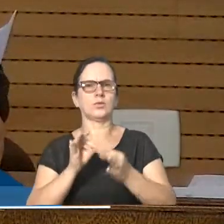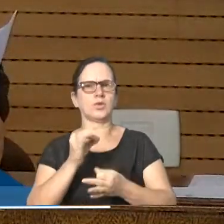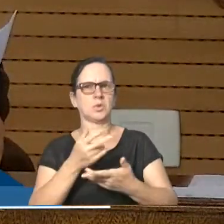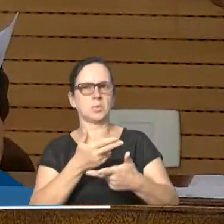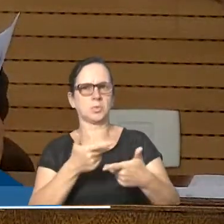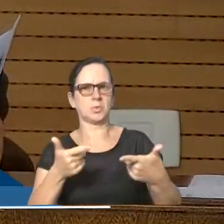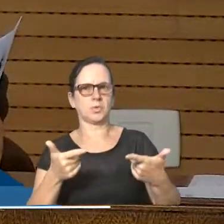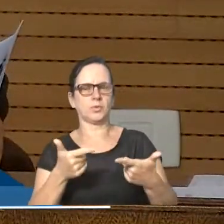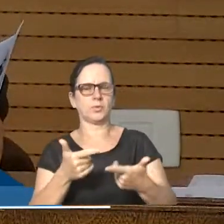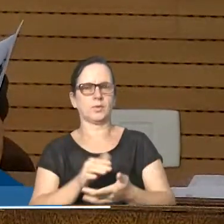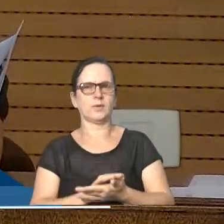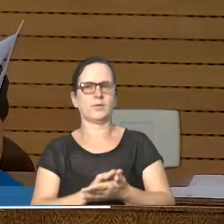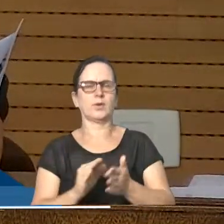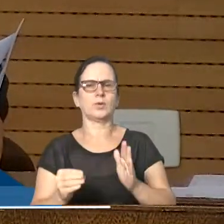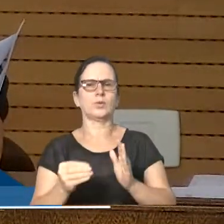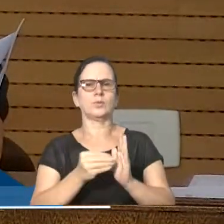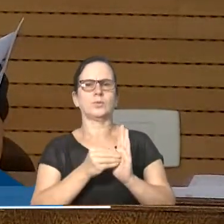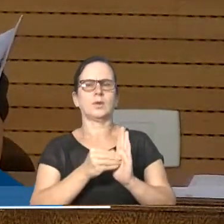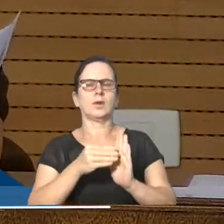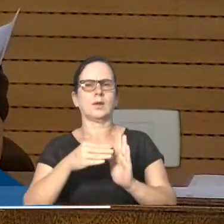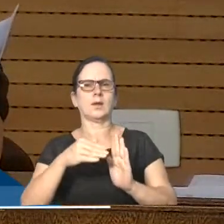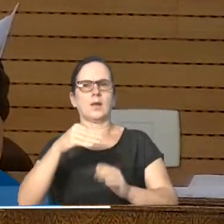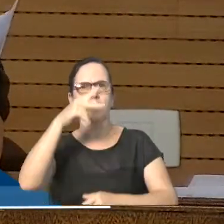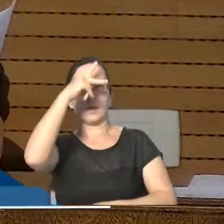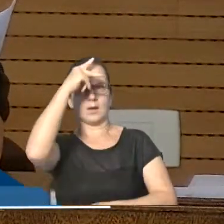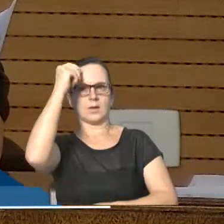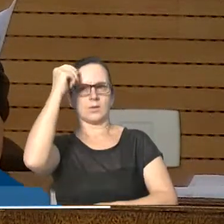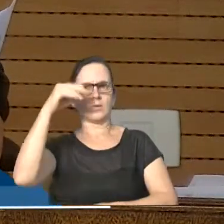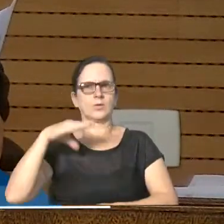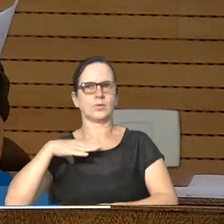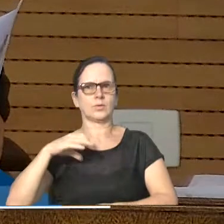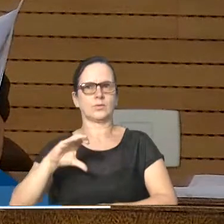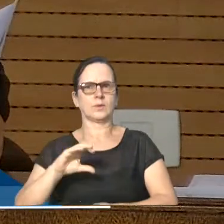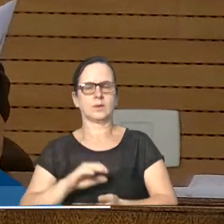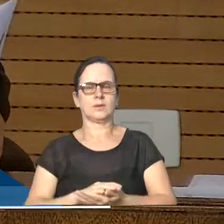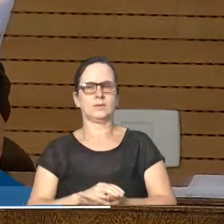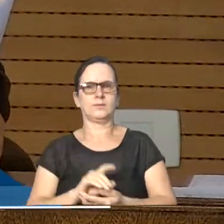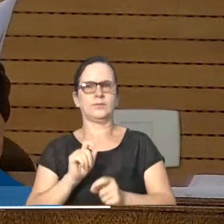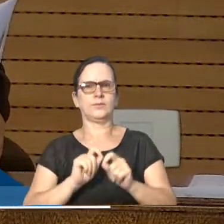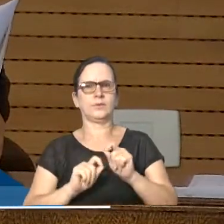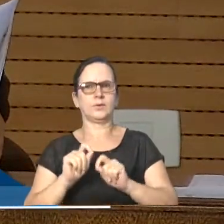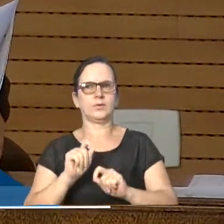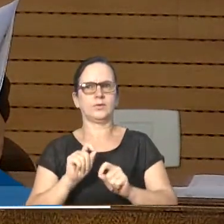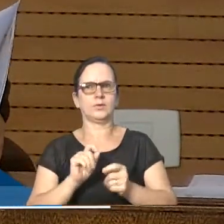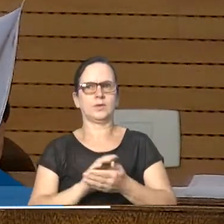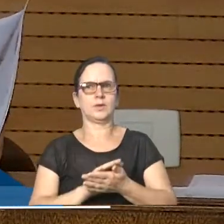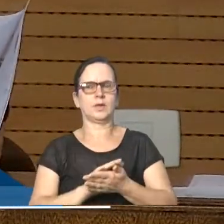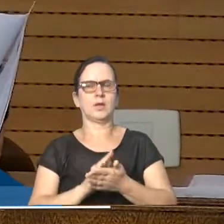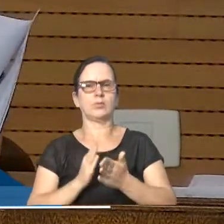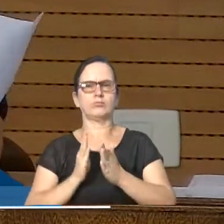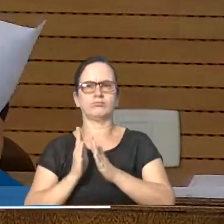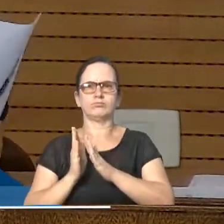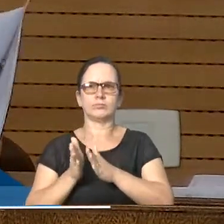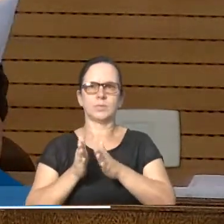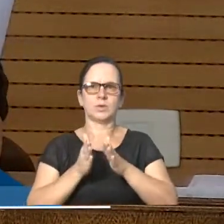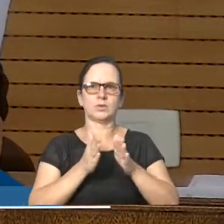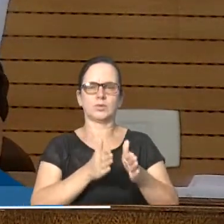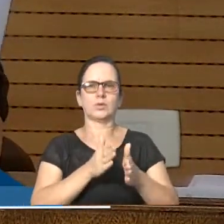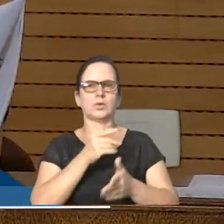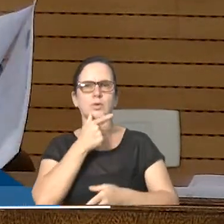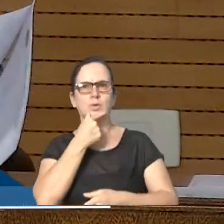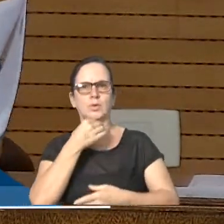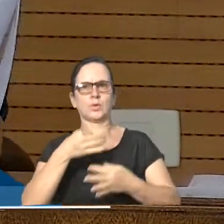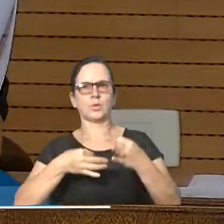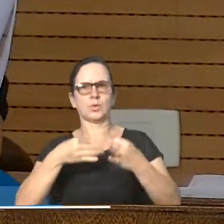natureza em que for parte a Câmara Municipal de Cubatão, que serão devidos e destinados aos